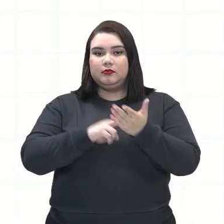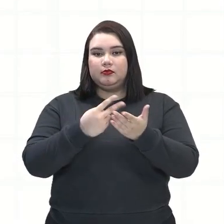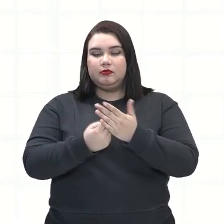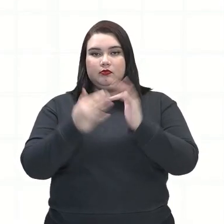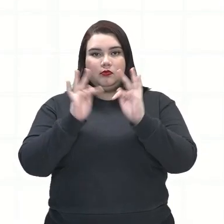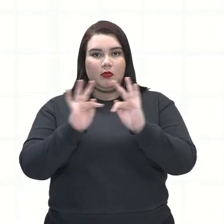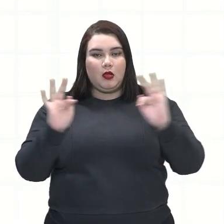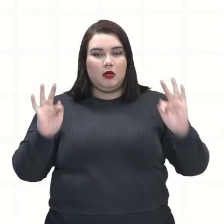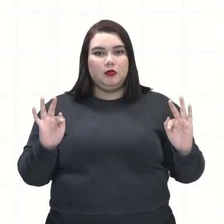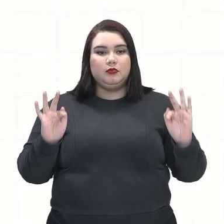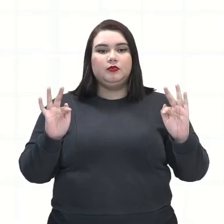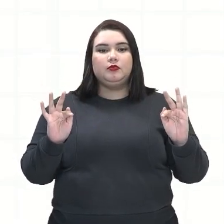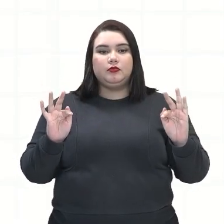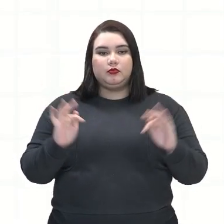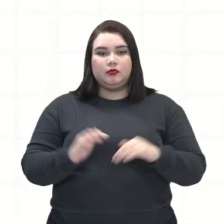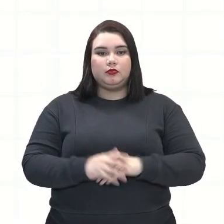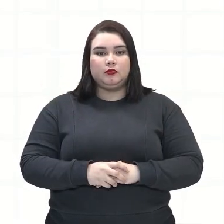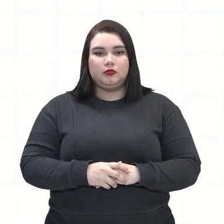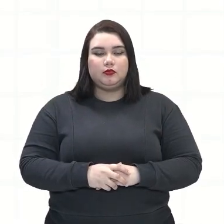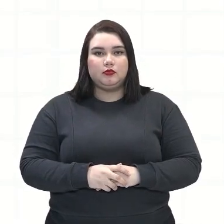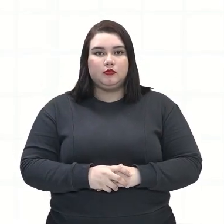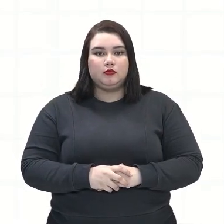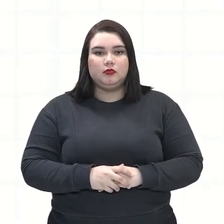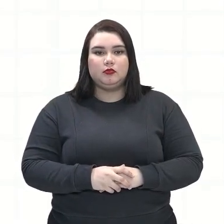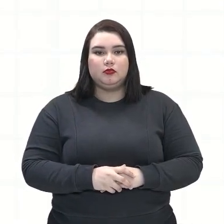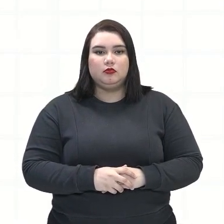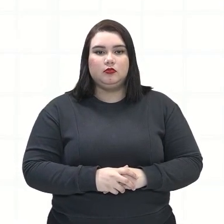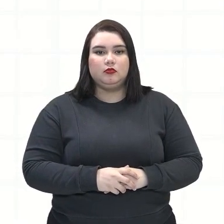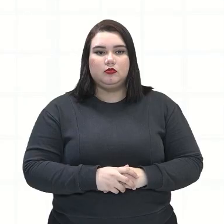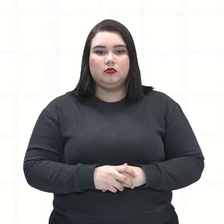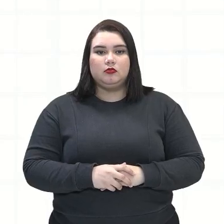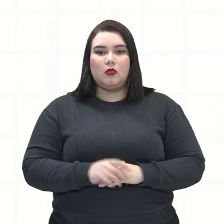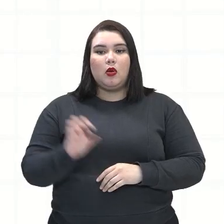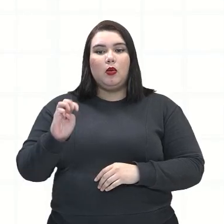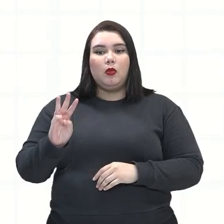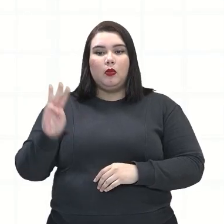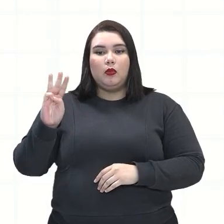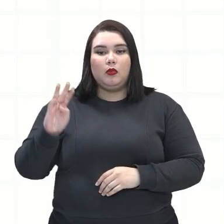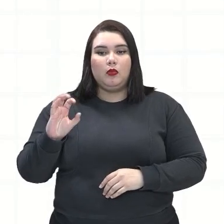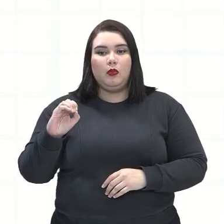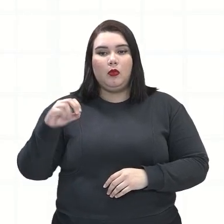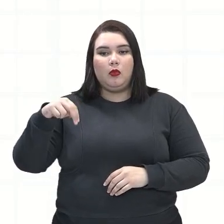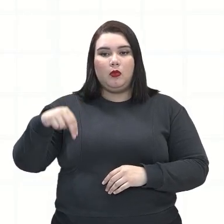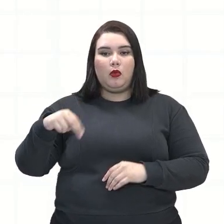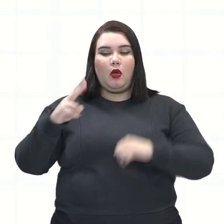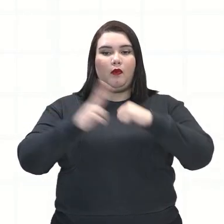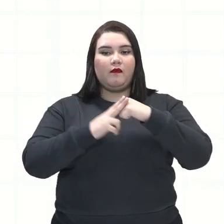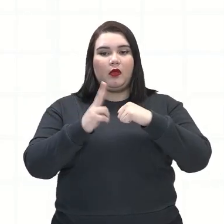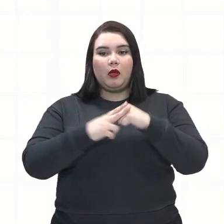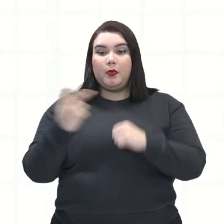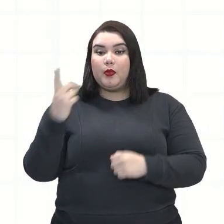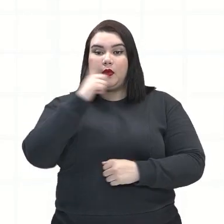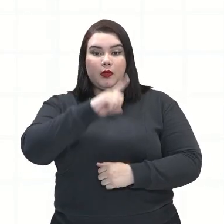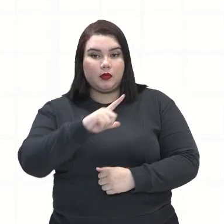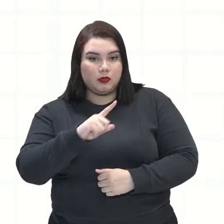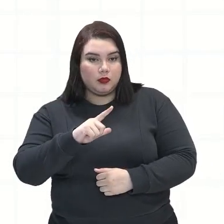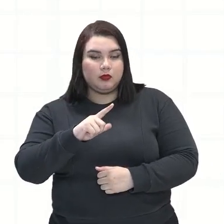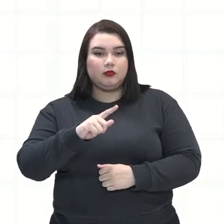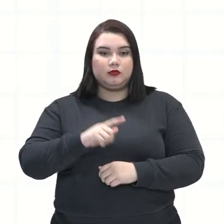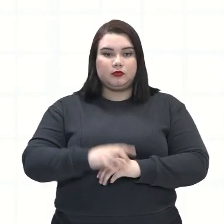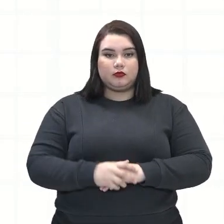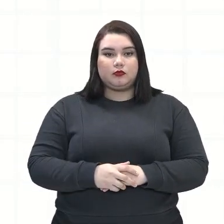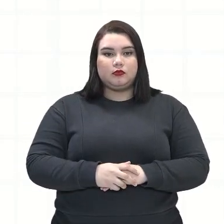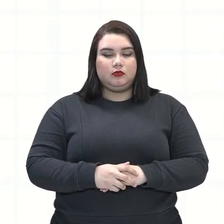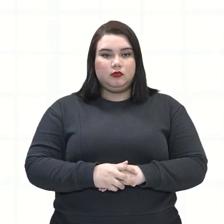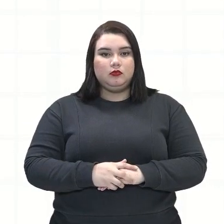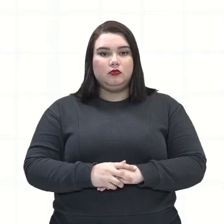Então, nós temos aqui, ó, she won. Won é o verbo, né, ganhar. No caso aqui, o verbo ganhar é win.